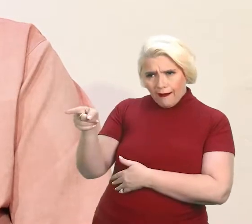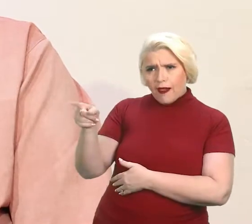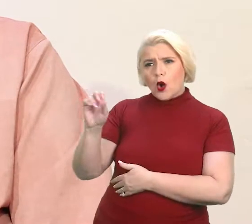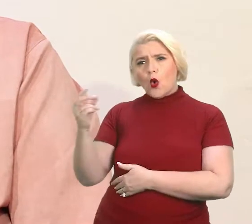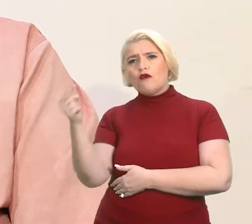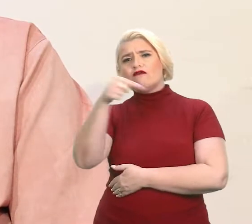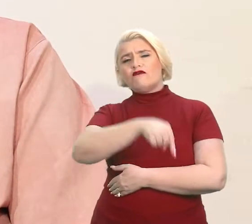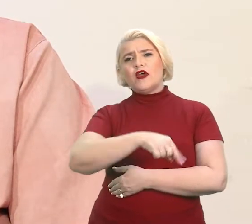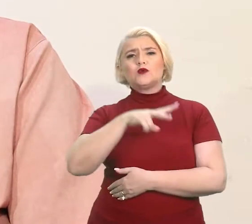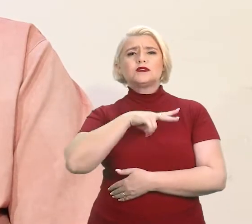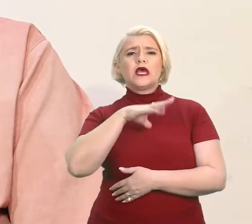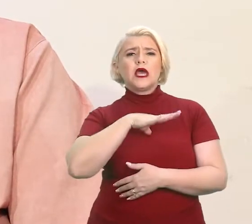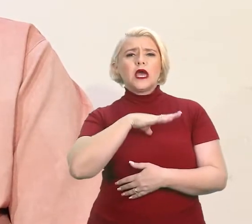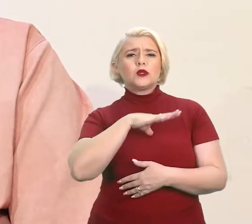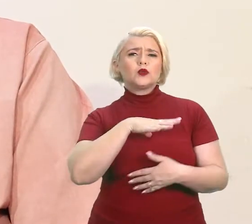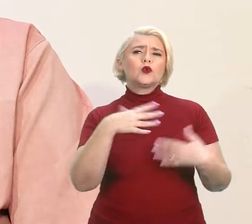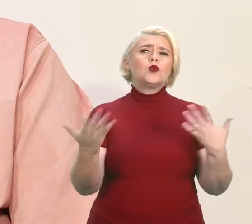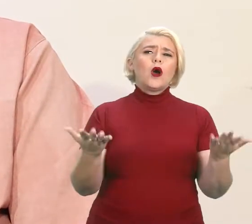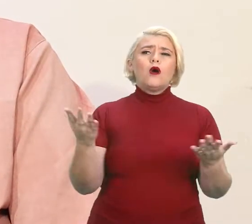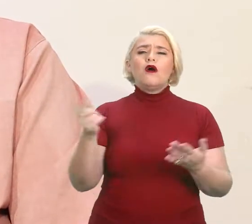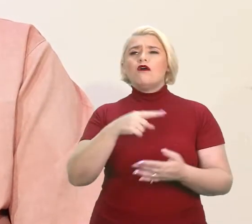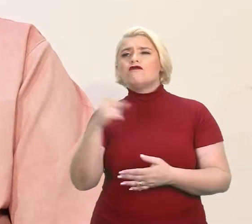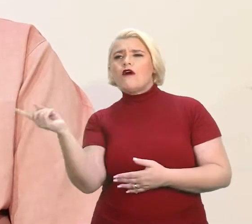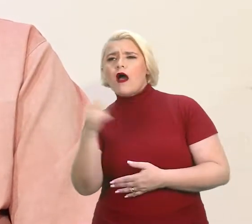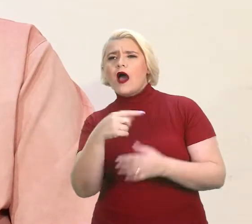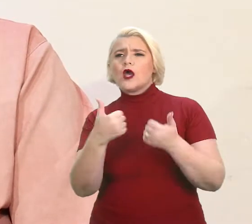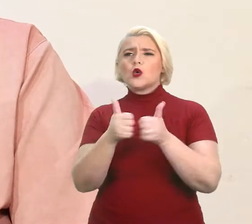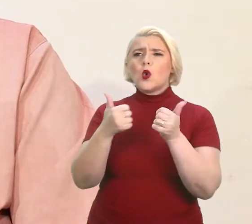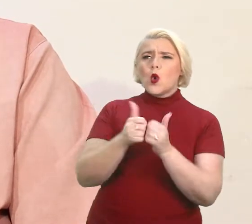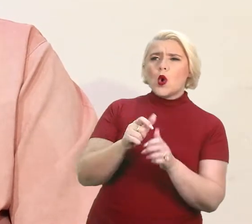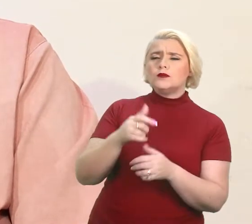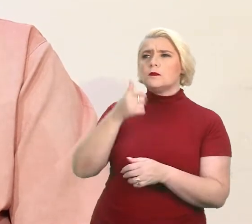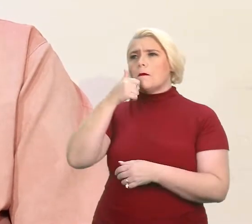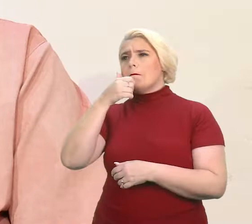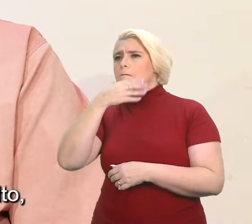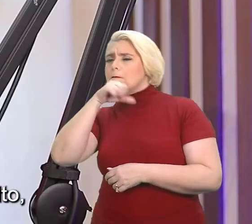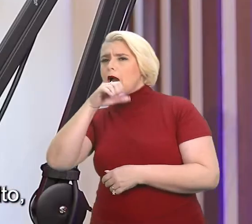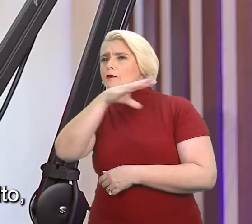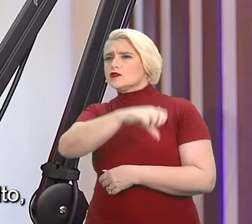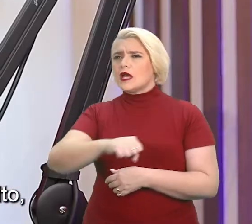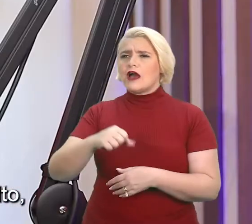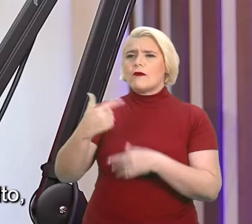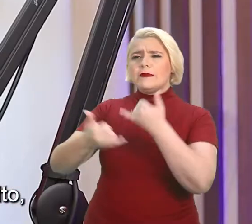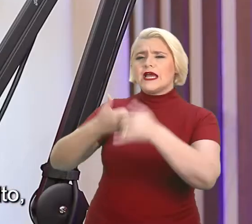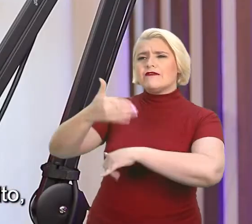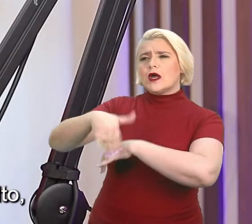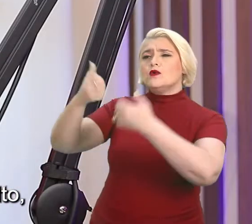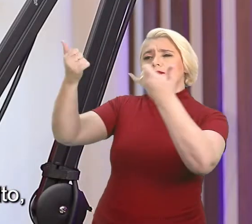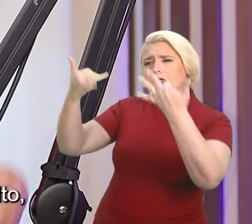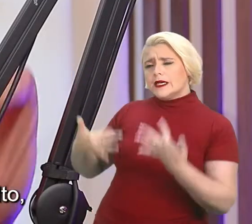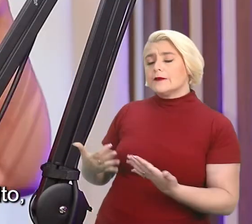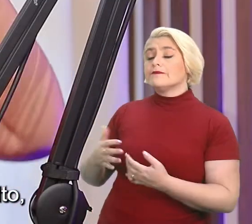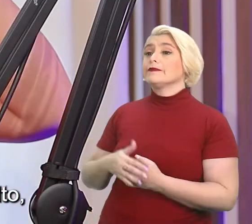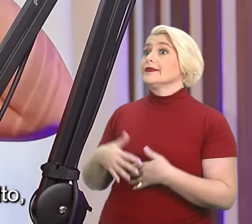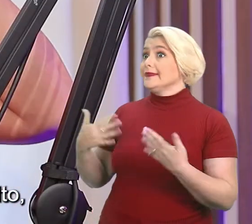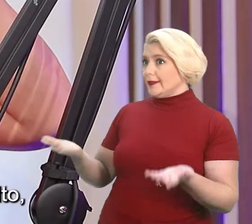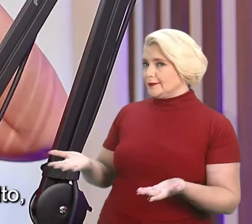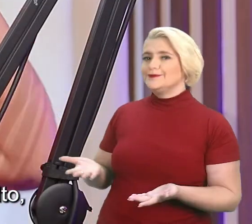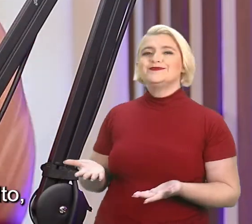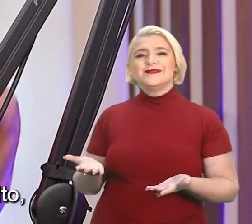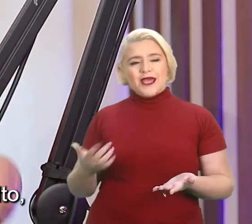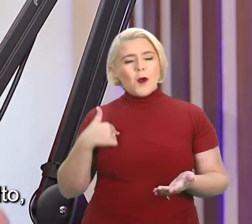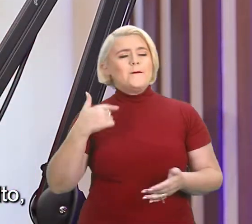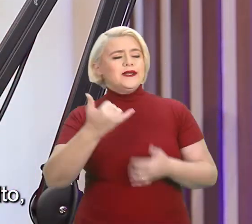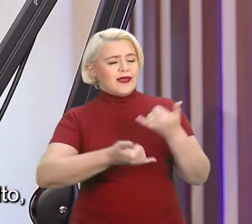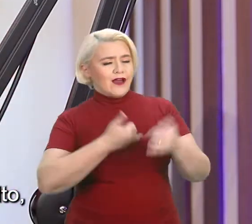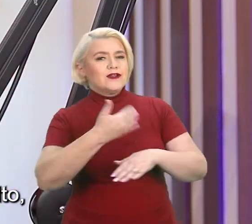cidade, ia de ônibus, voltava, papai buscava, brincava na rua. Conta pra gente. Então, a gente brincava na rua, eu tinha uma